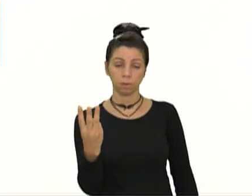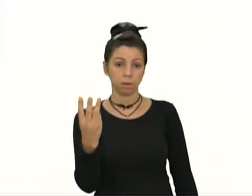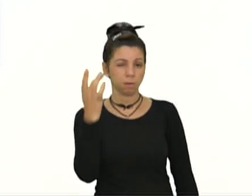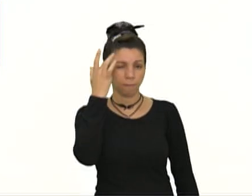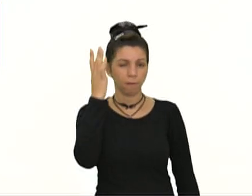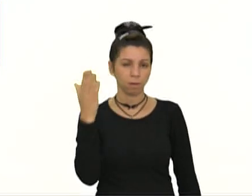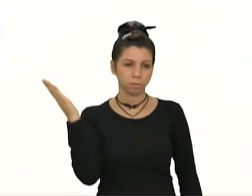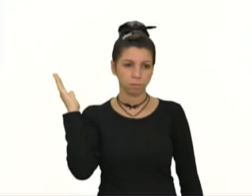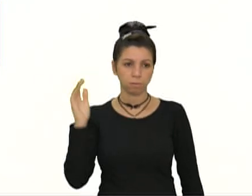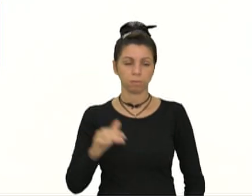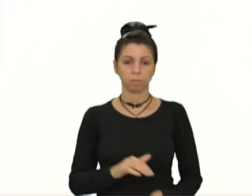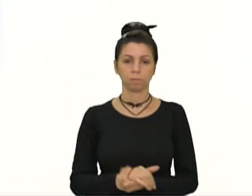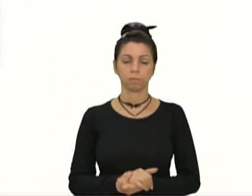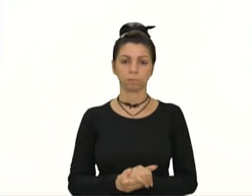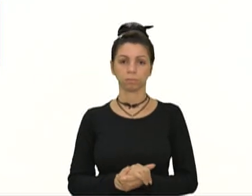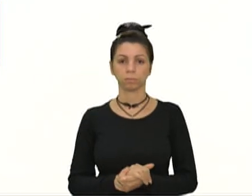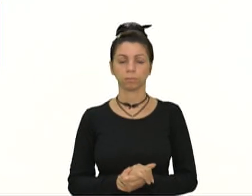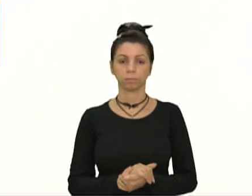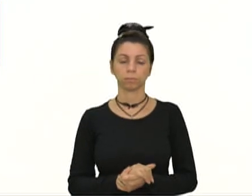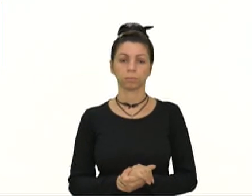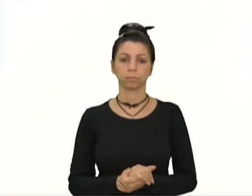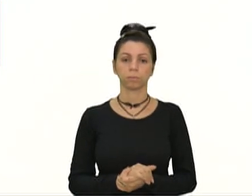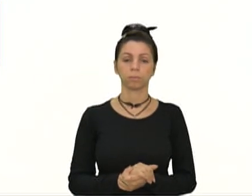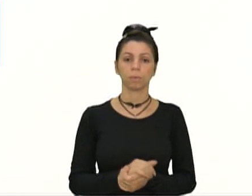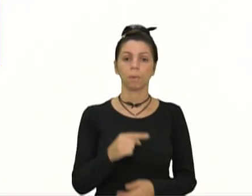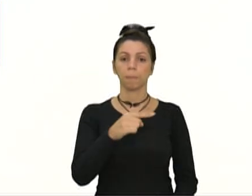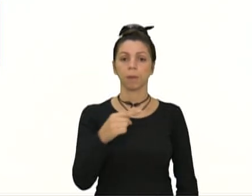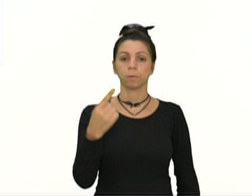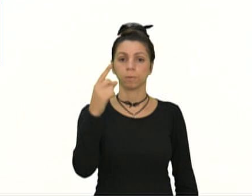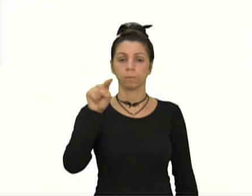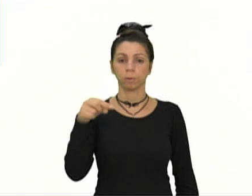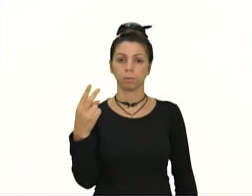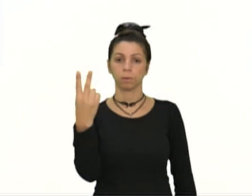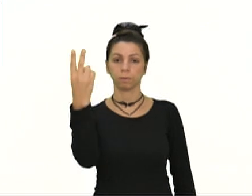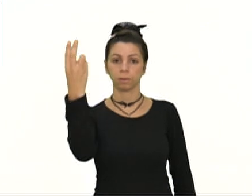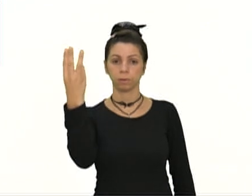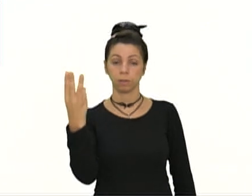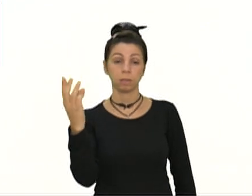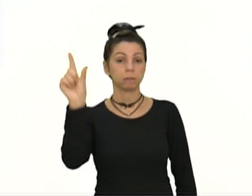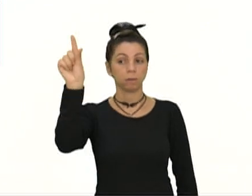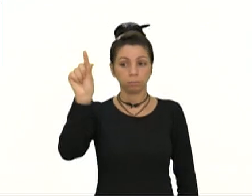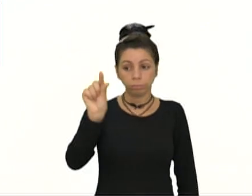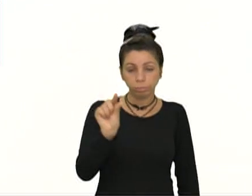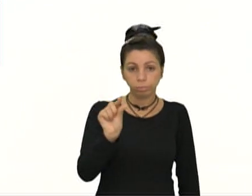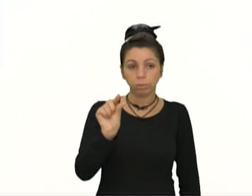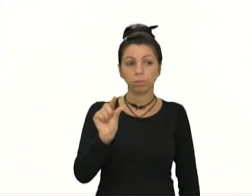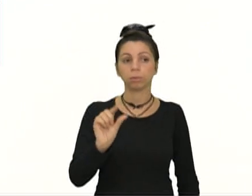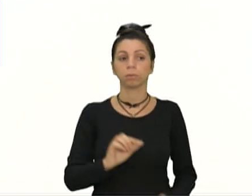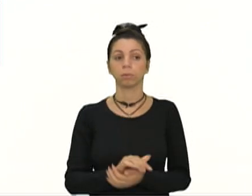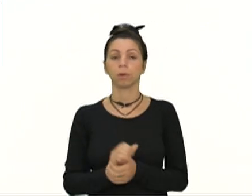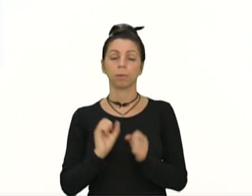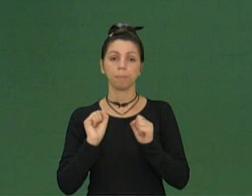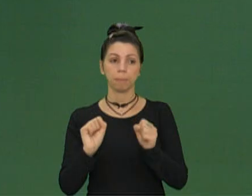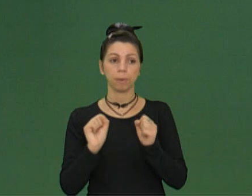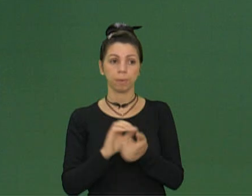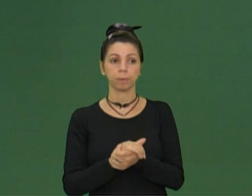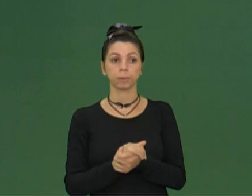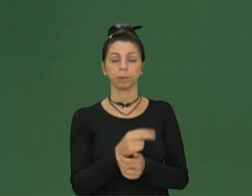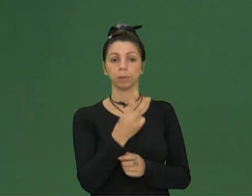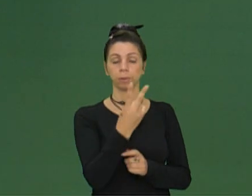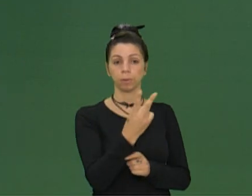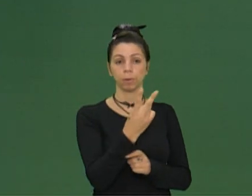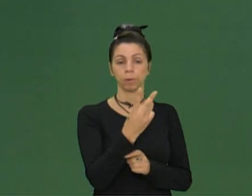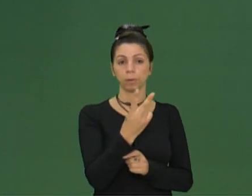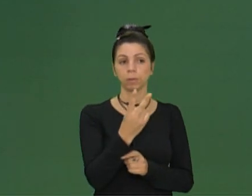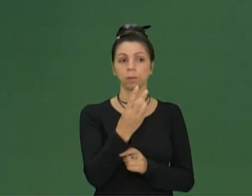fácil, né? Que o menos 1,23, ele é menor. Então, a minha solução da equação, eu posso expressar ela da forma